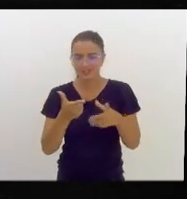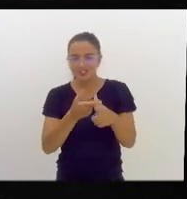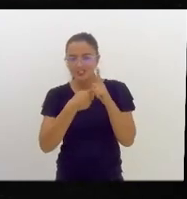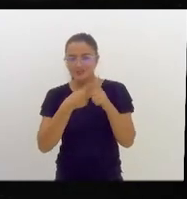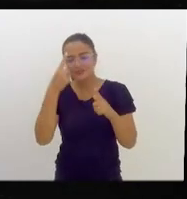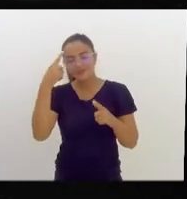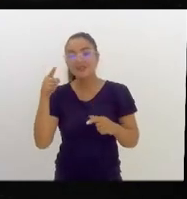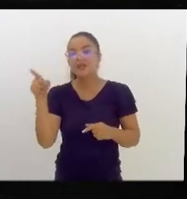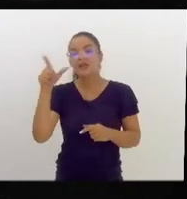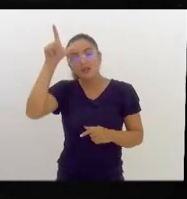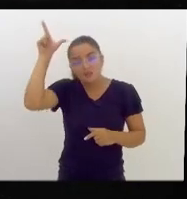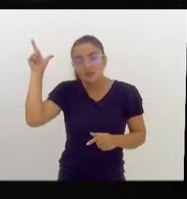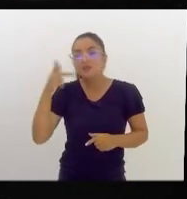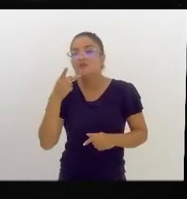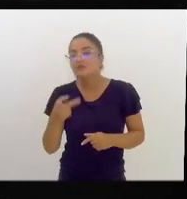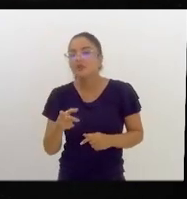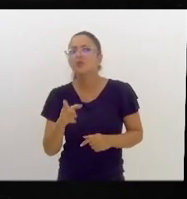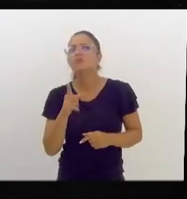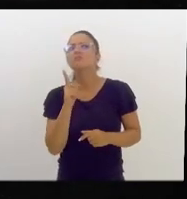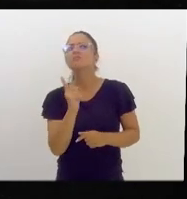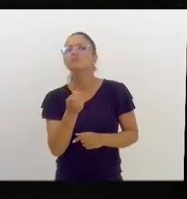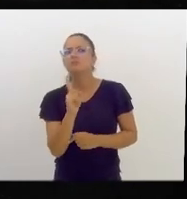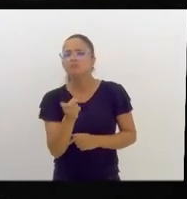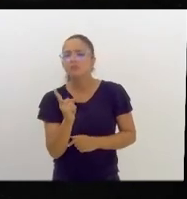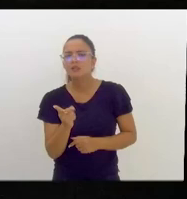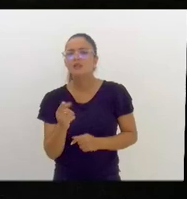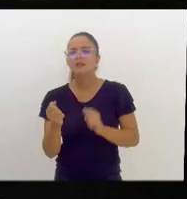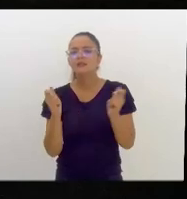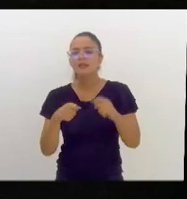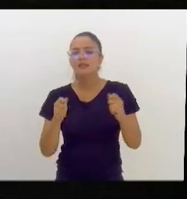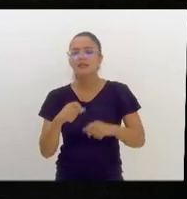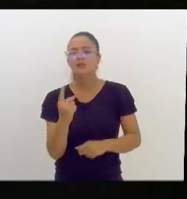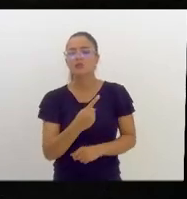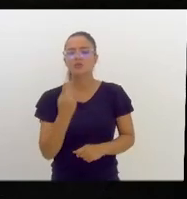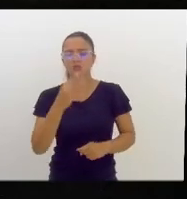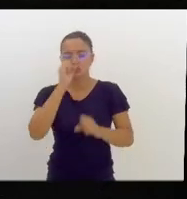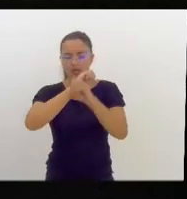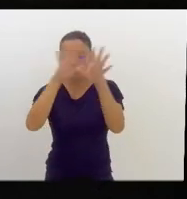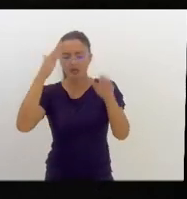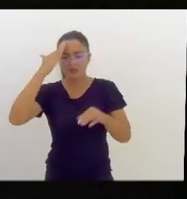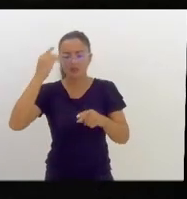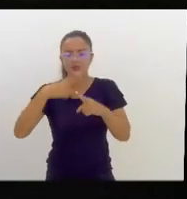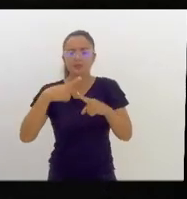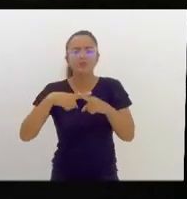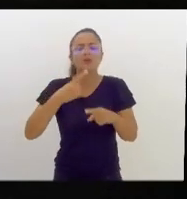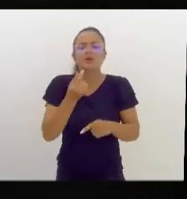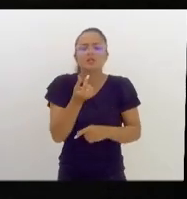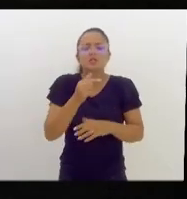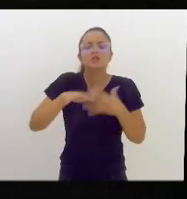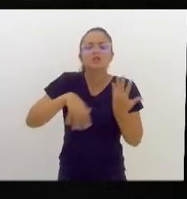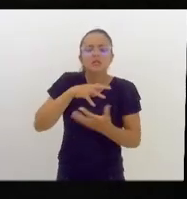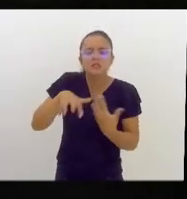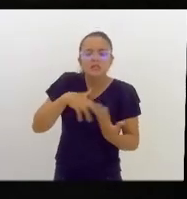interessante que nos permite compreender, né, o que, que gerou a crise financeira e quais as medidas que